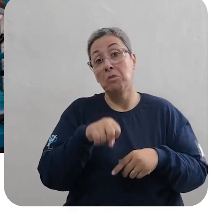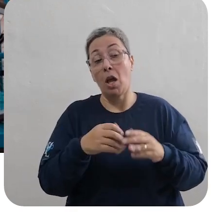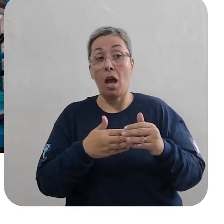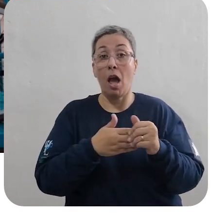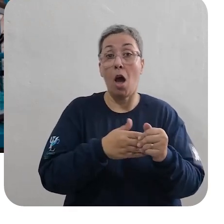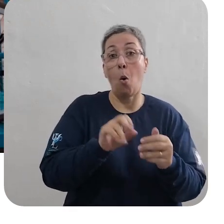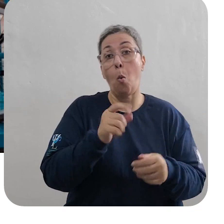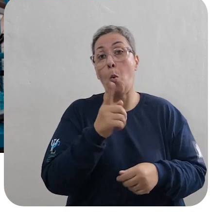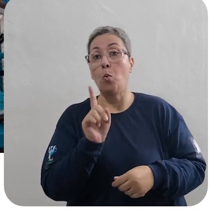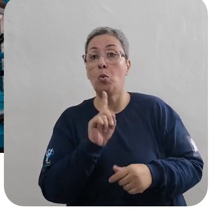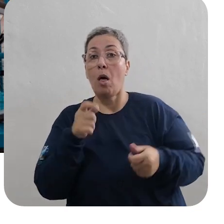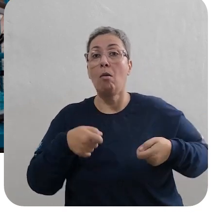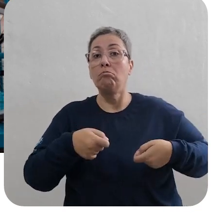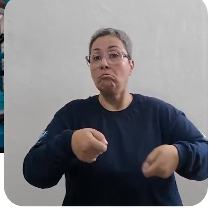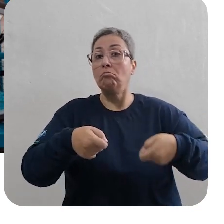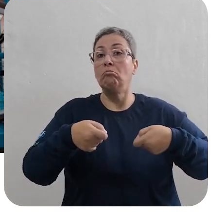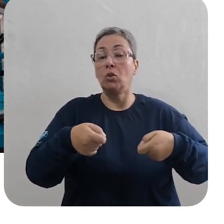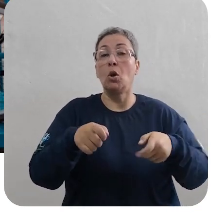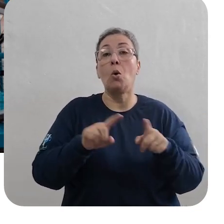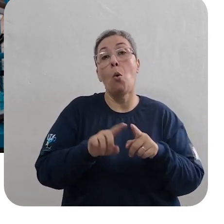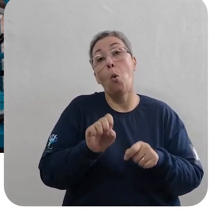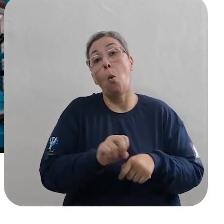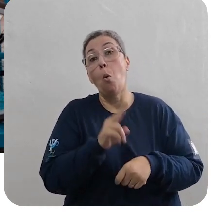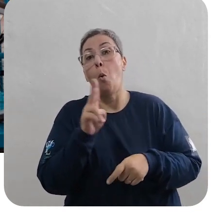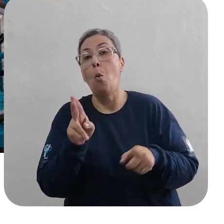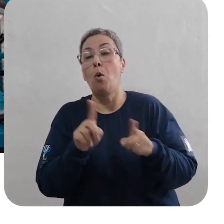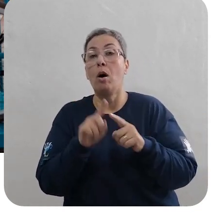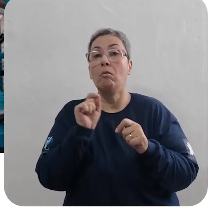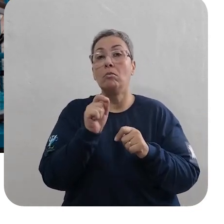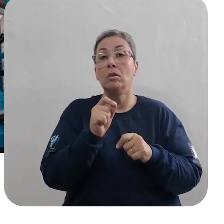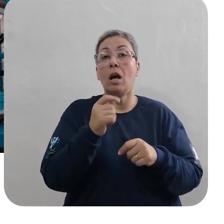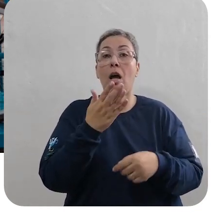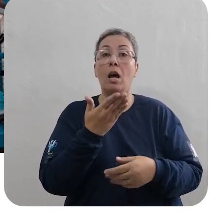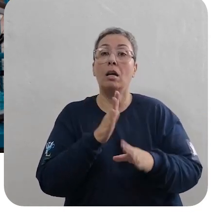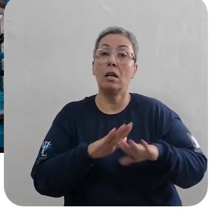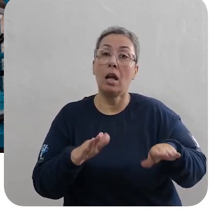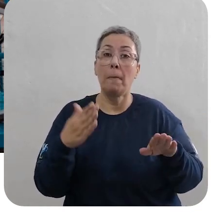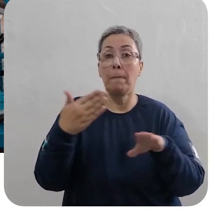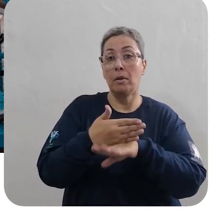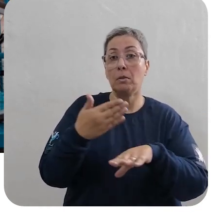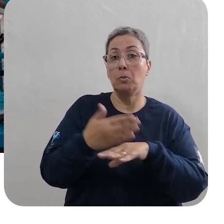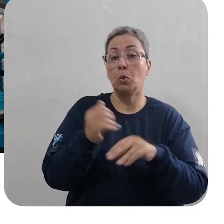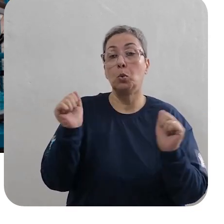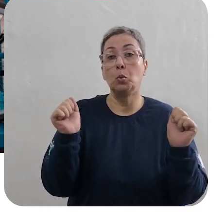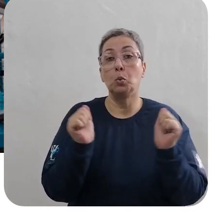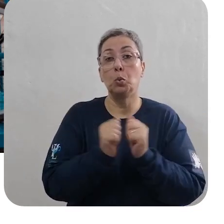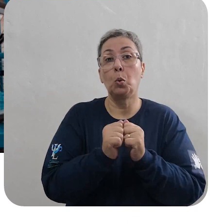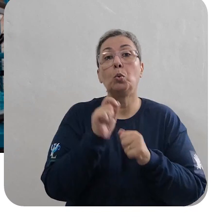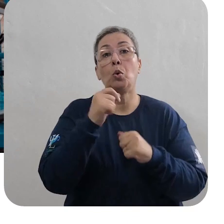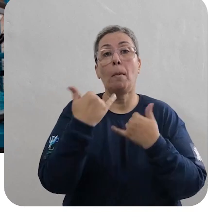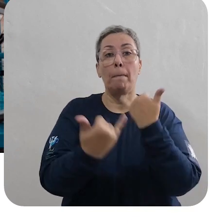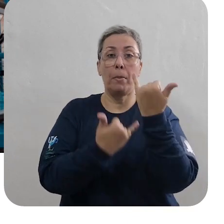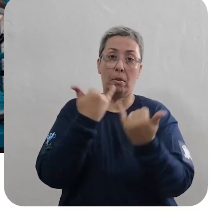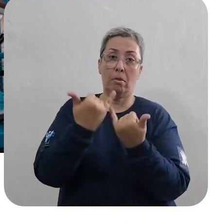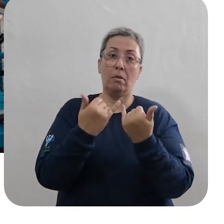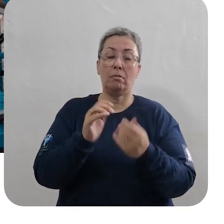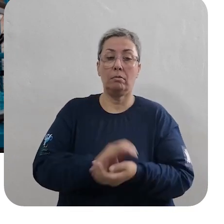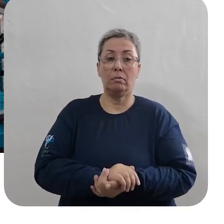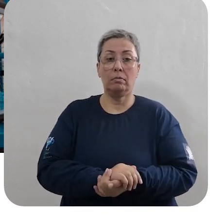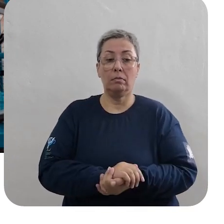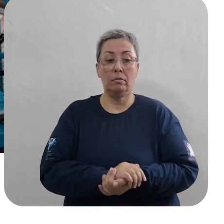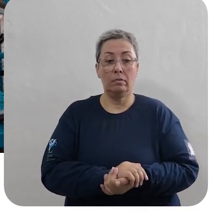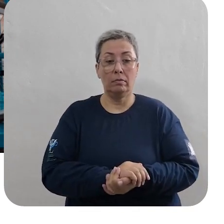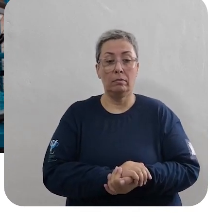não guiada em sua cadeira de rodas, ou ainda que alguma criança participe com ela de alguma brincadeira.